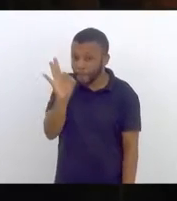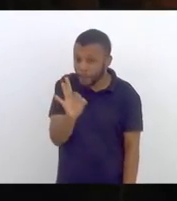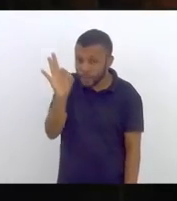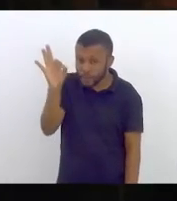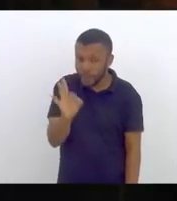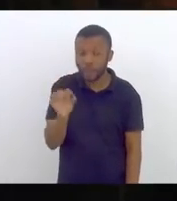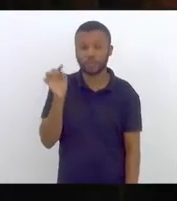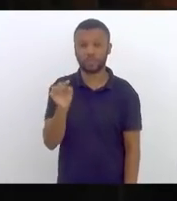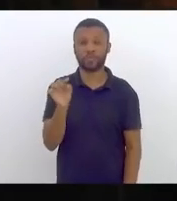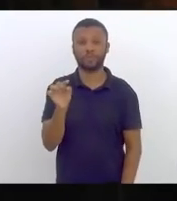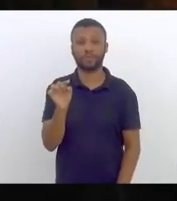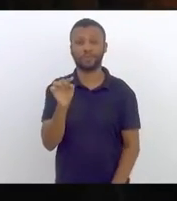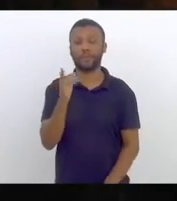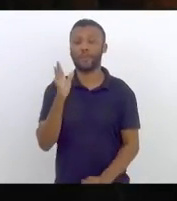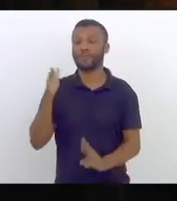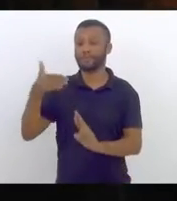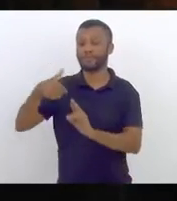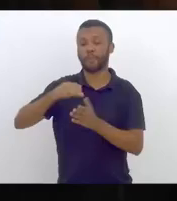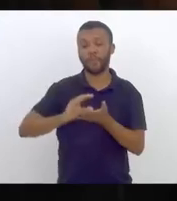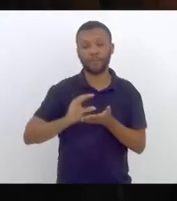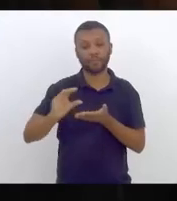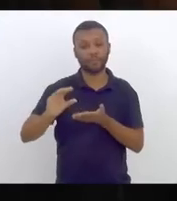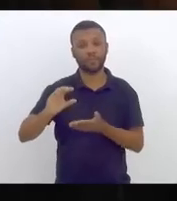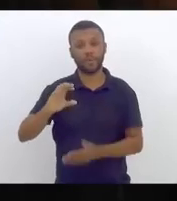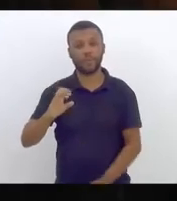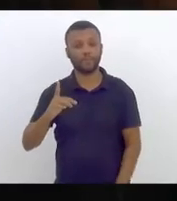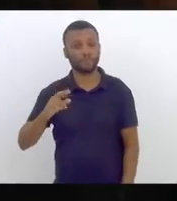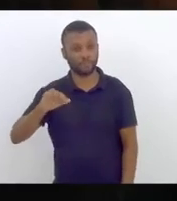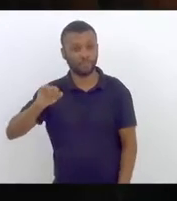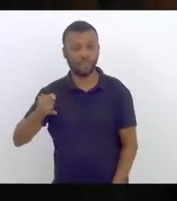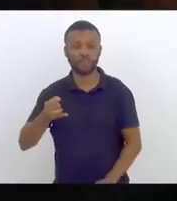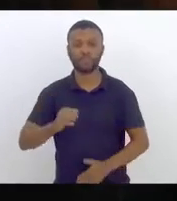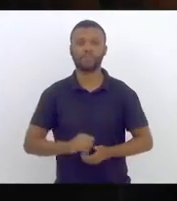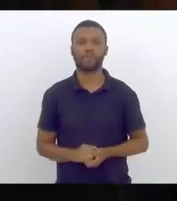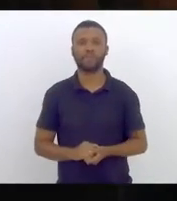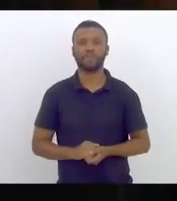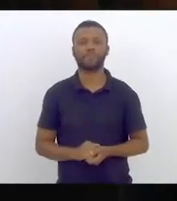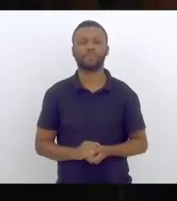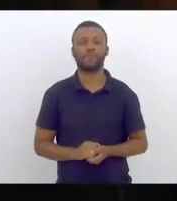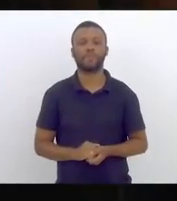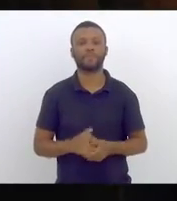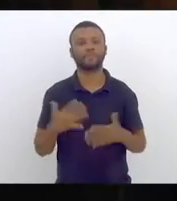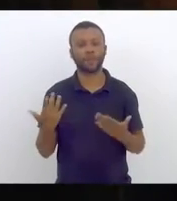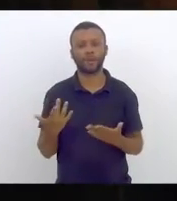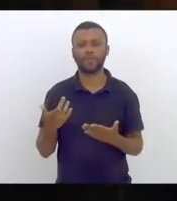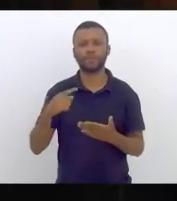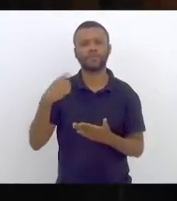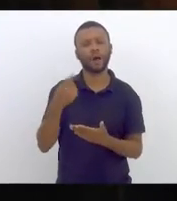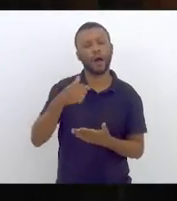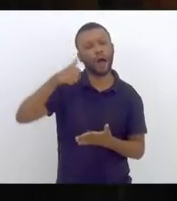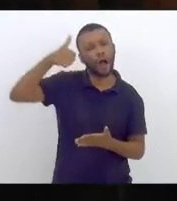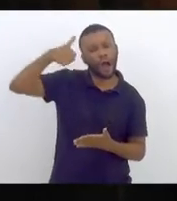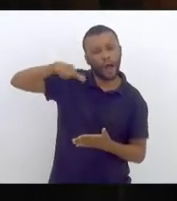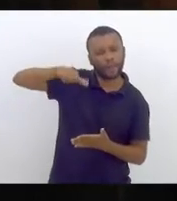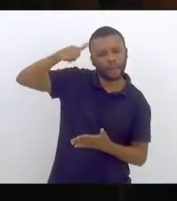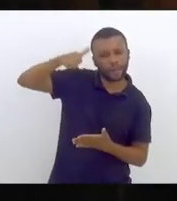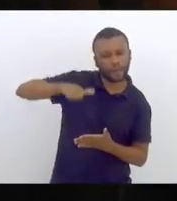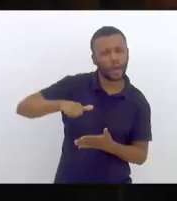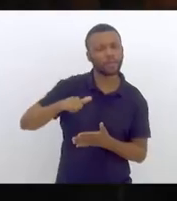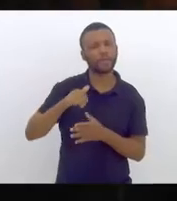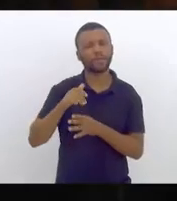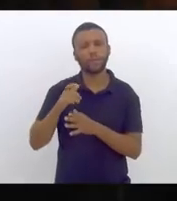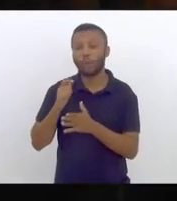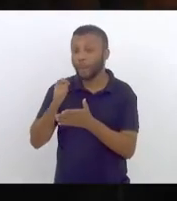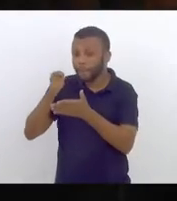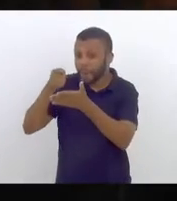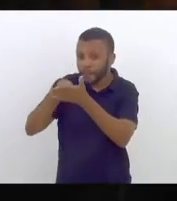220% para os recursos da CEPERJ. E aí, ao analisarmos a execução